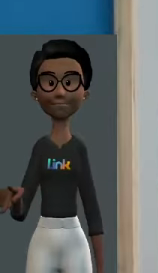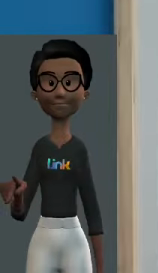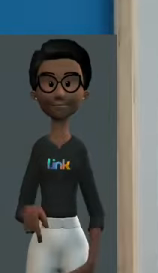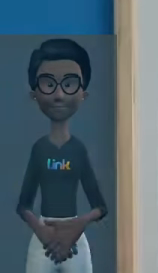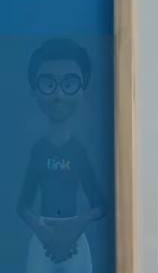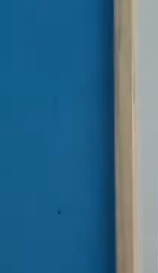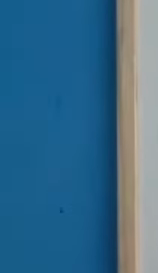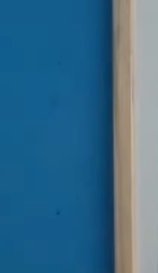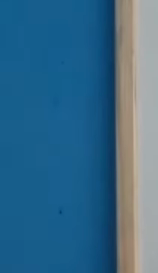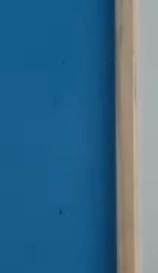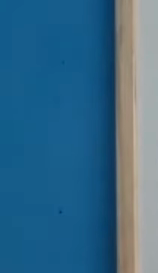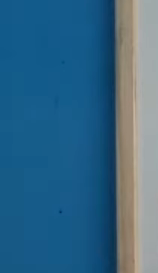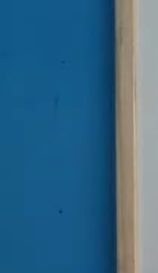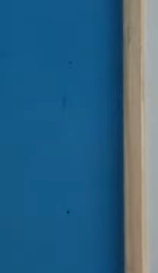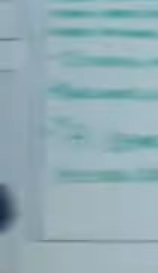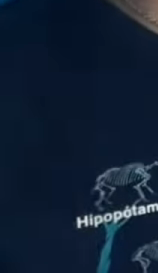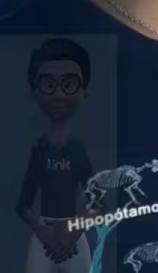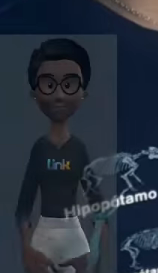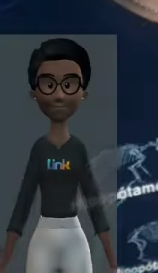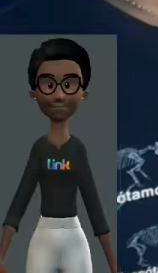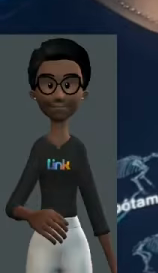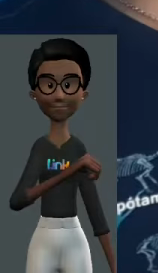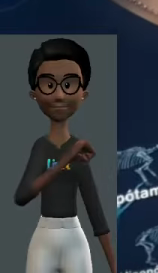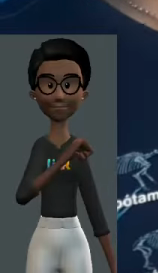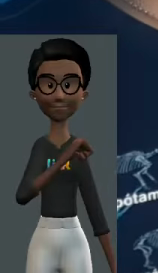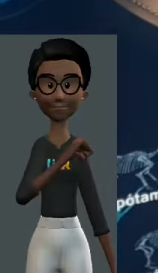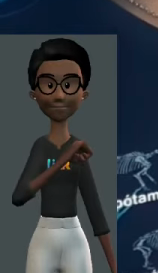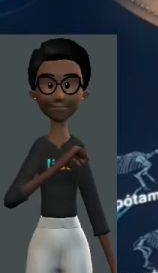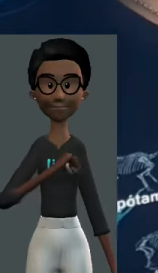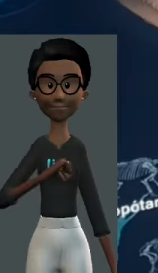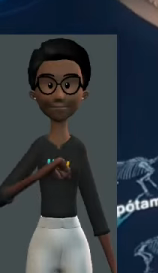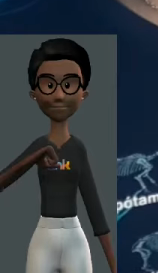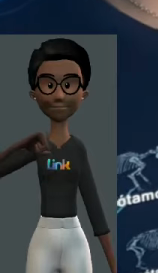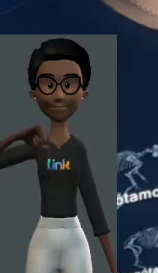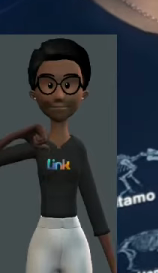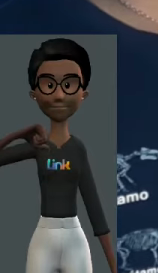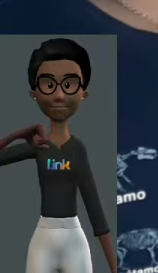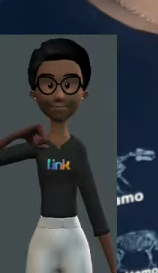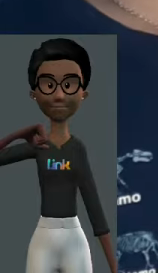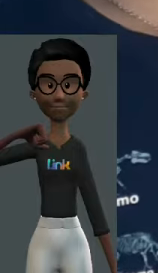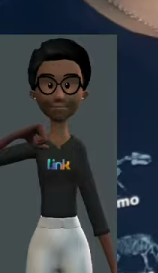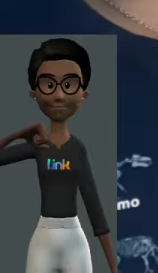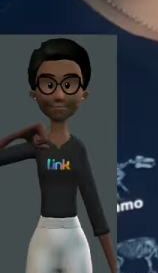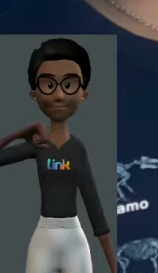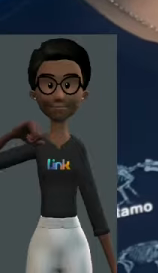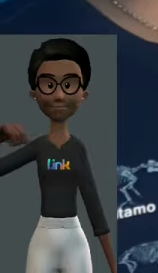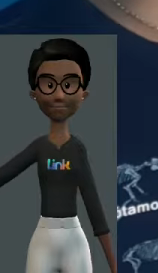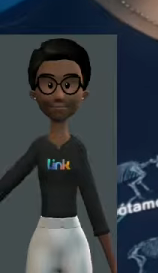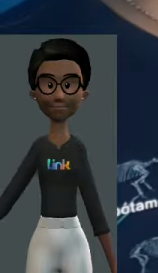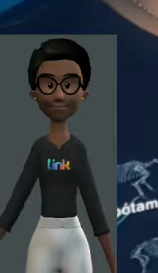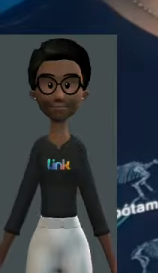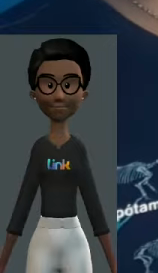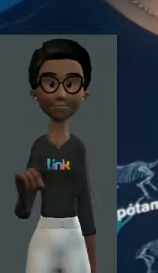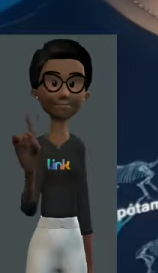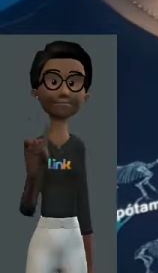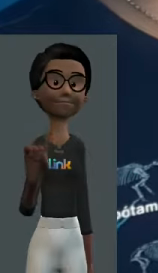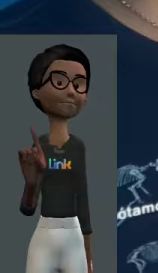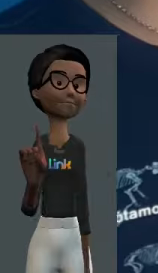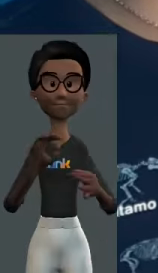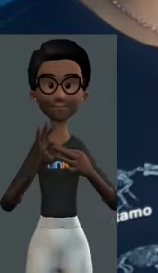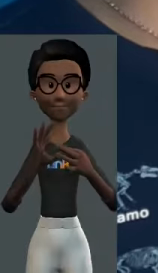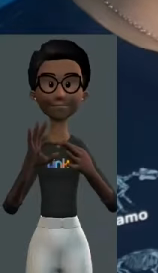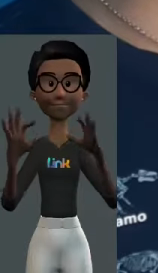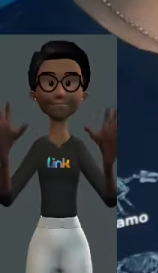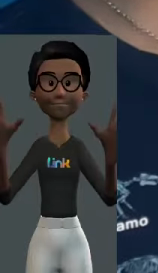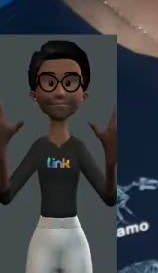sim, Sócrates existiu. Bem, voltando a Platão, logo que ele conhece Sócrates, é introduzido no mundo